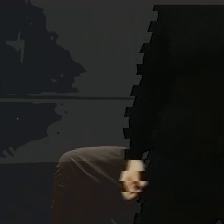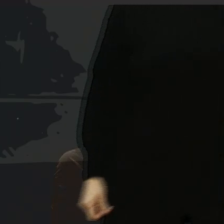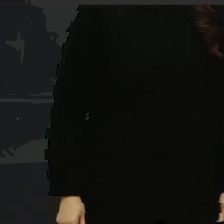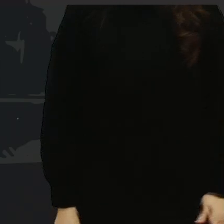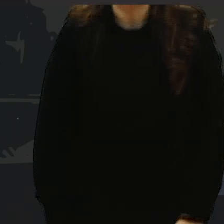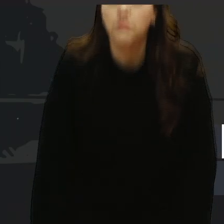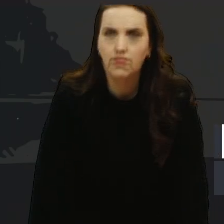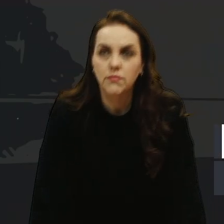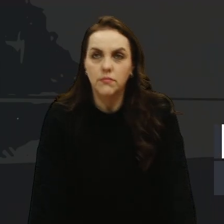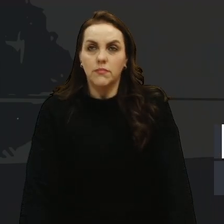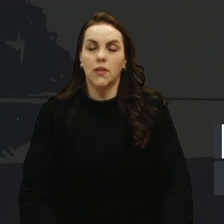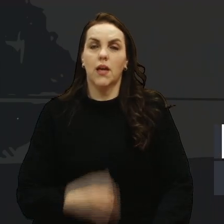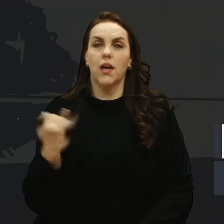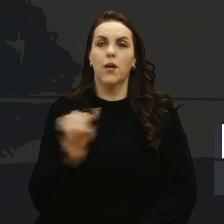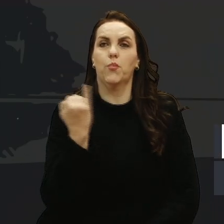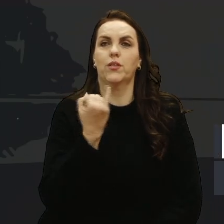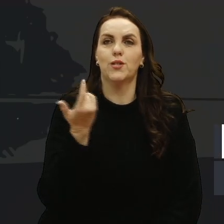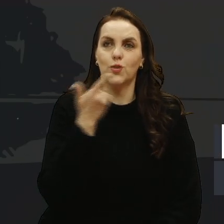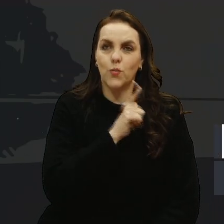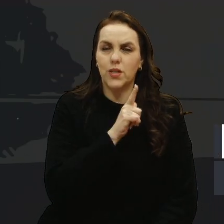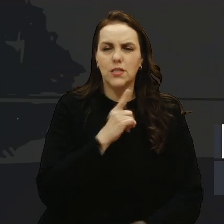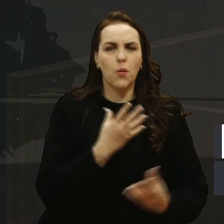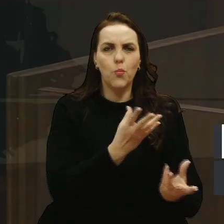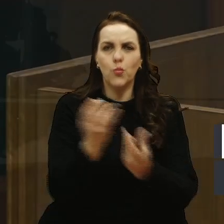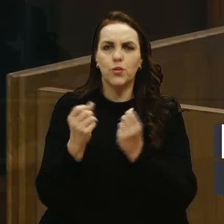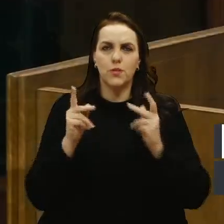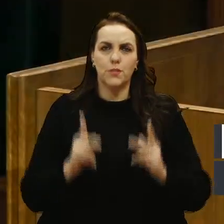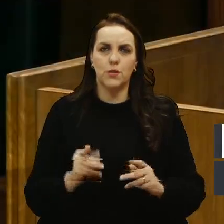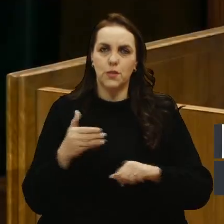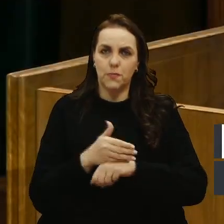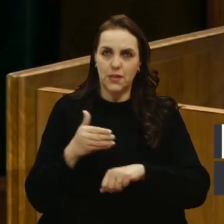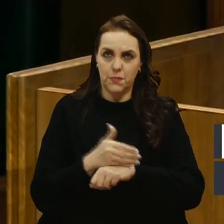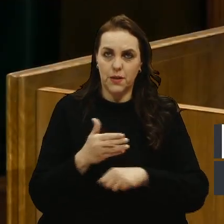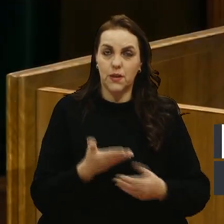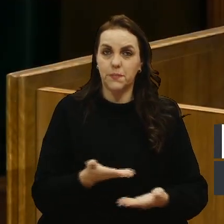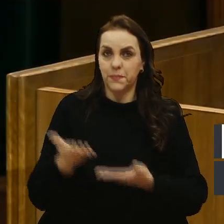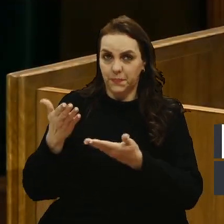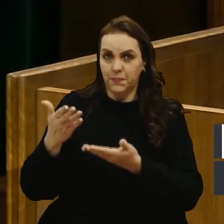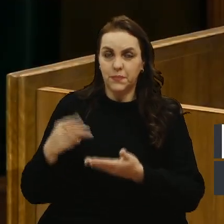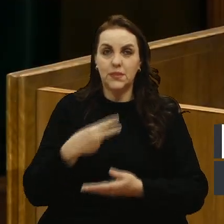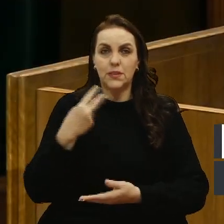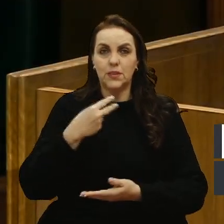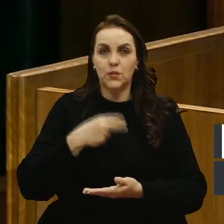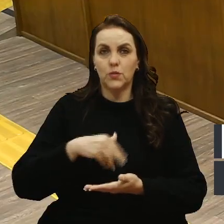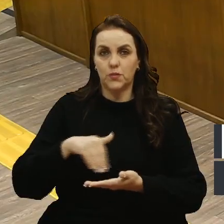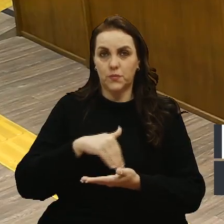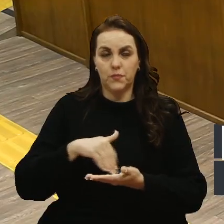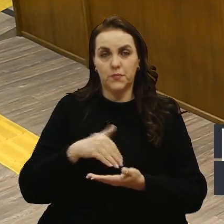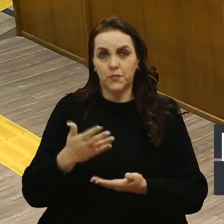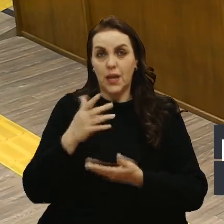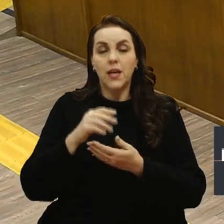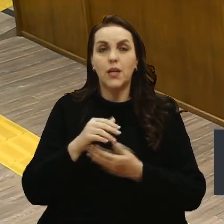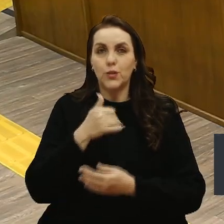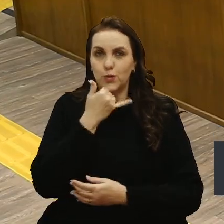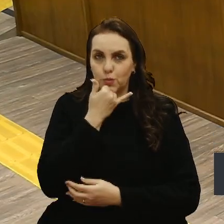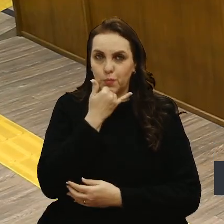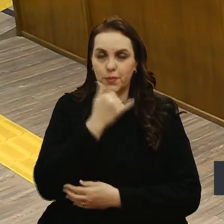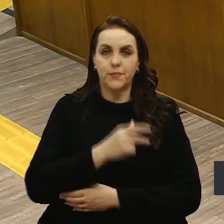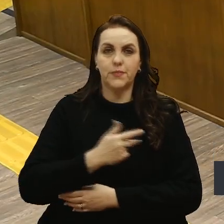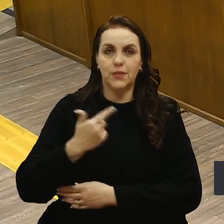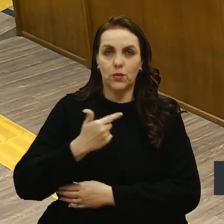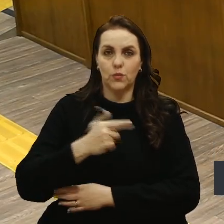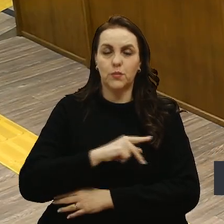muitas mãos. Então, eu passo a palavra ao segundo vice-presidente, Lucas Caragnato. Obrigado, vereador Petrini.